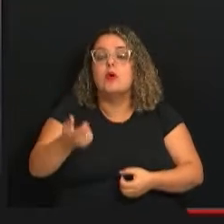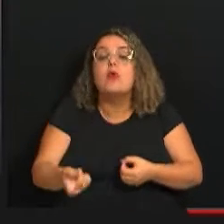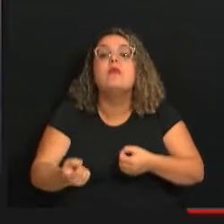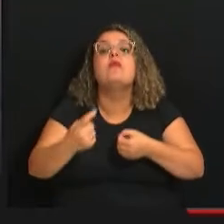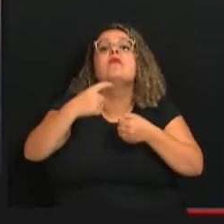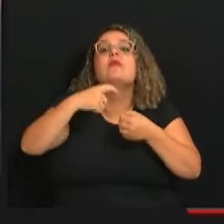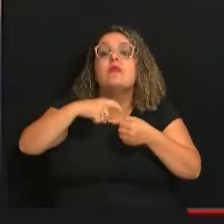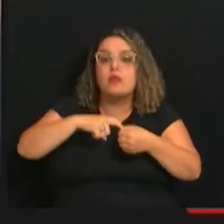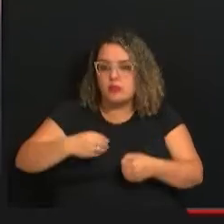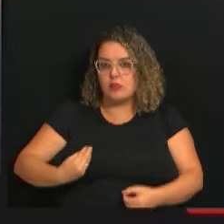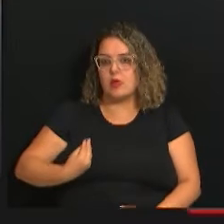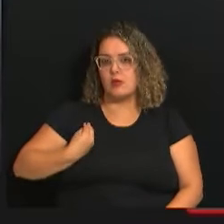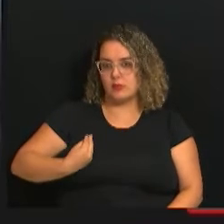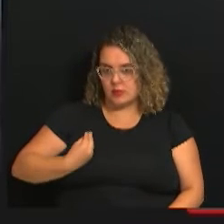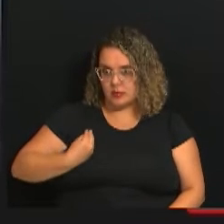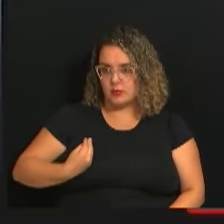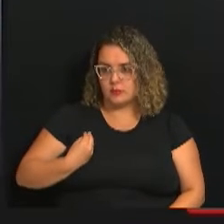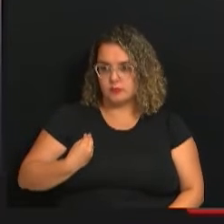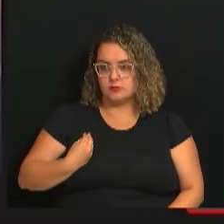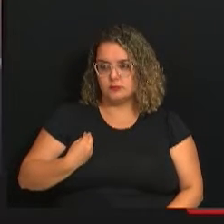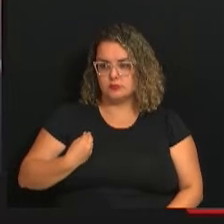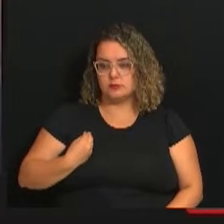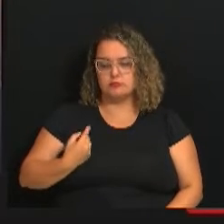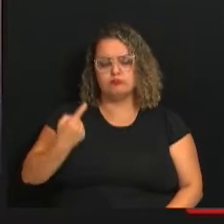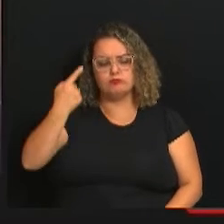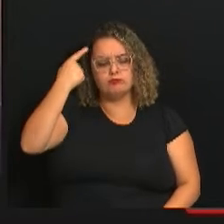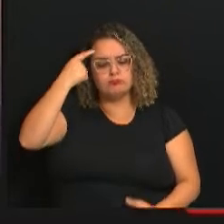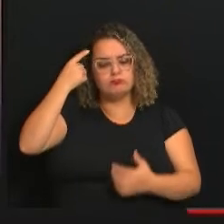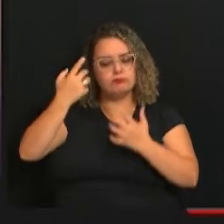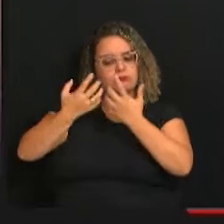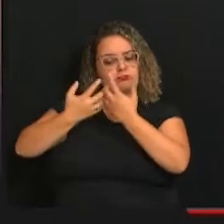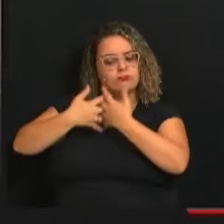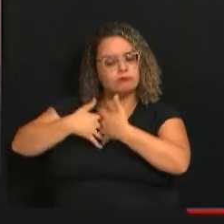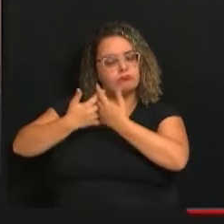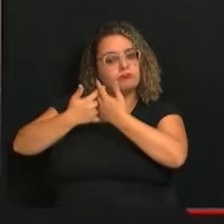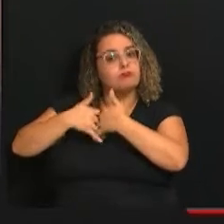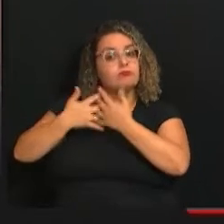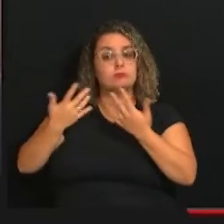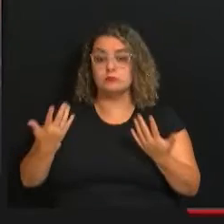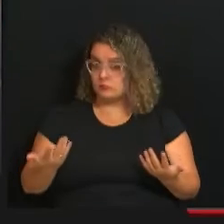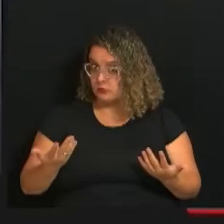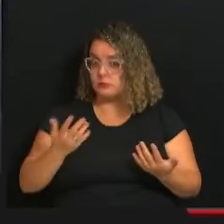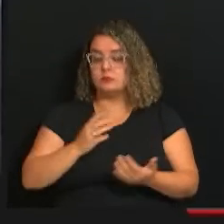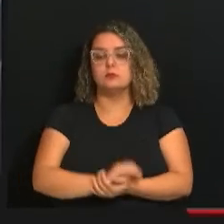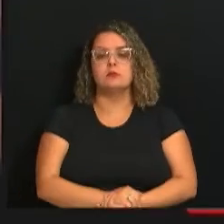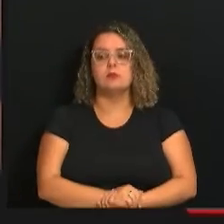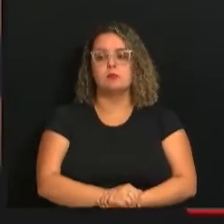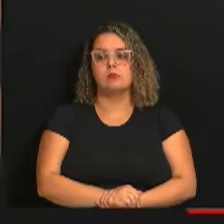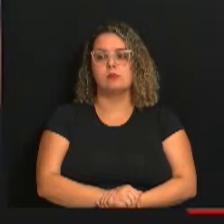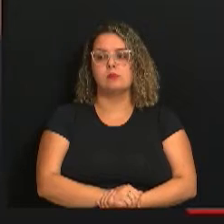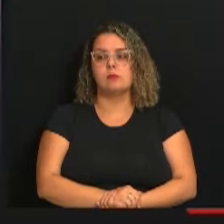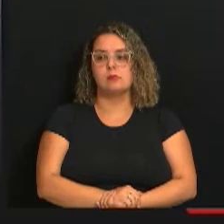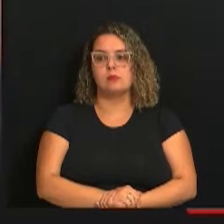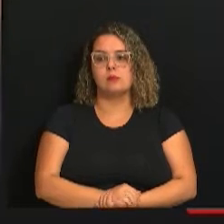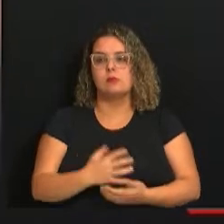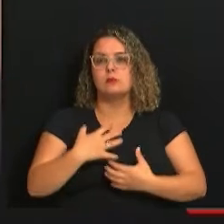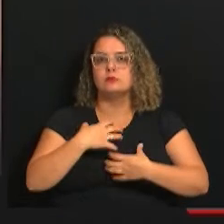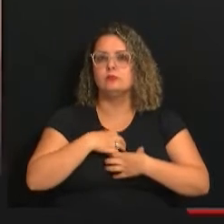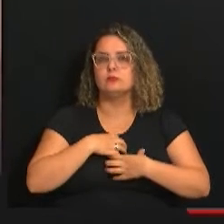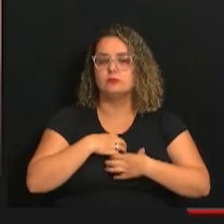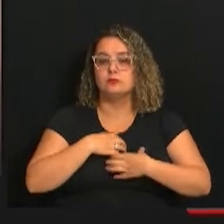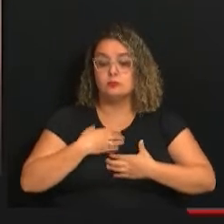Nossa. E as pessoas à minha volta também não sabiam como lidar com isso. Elas